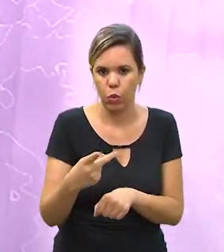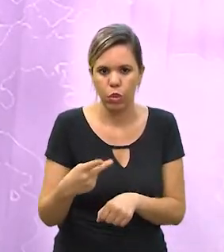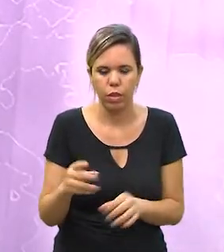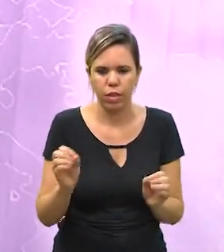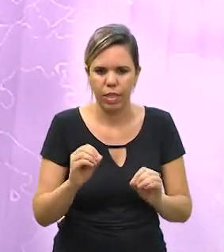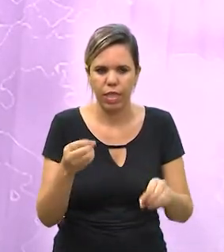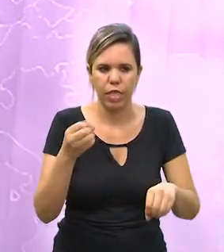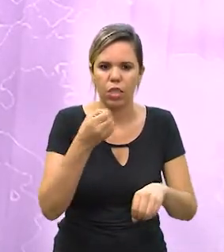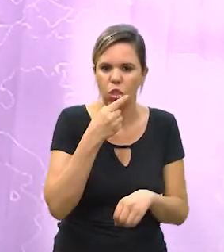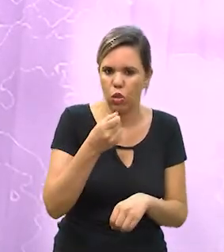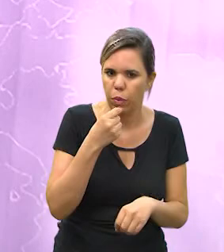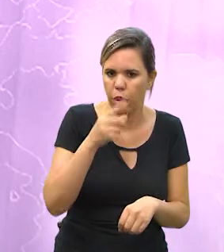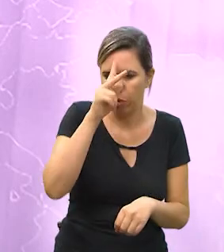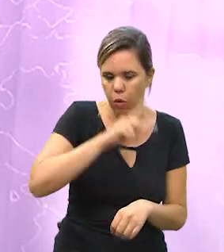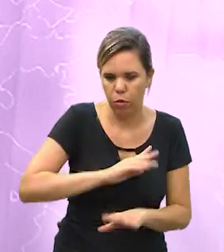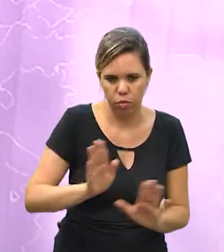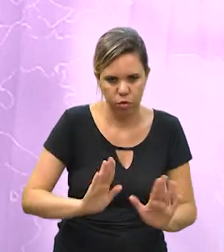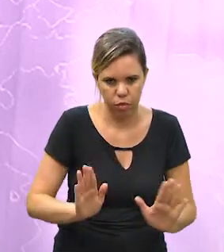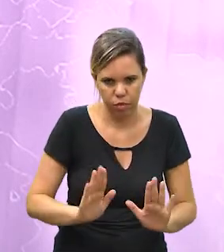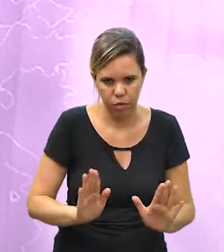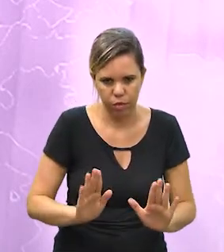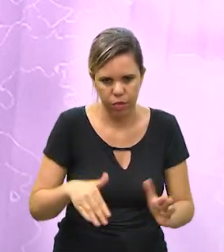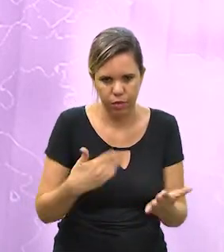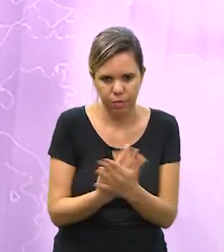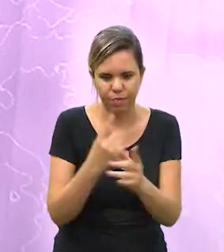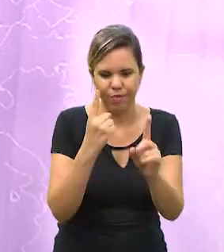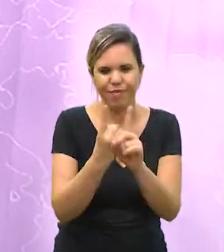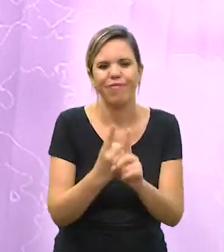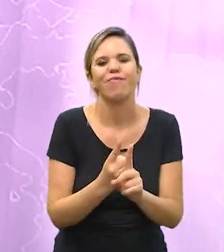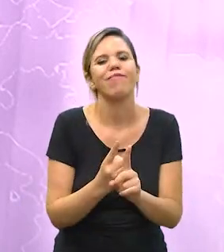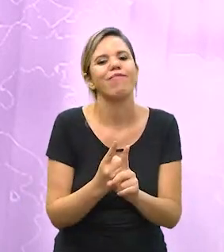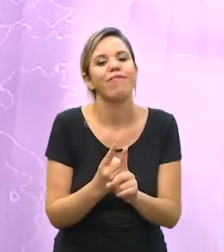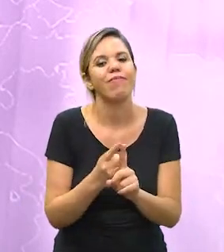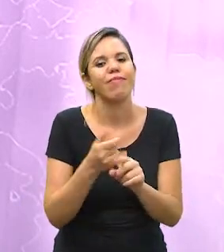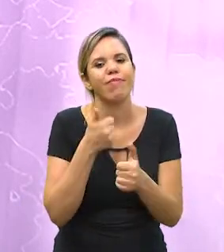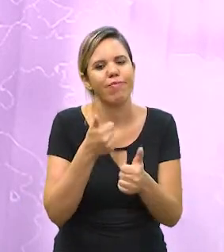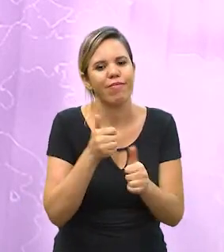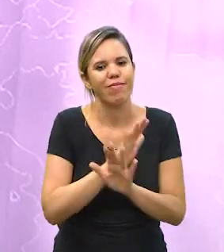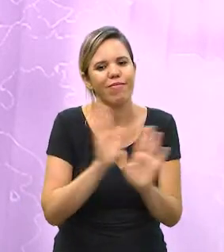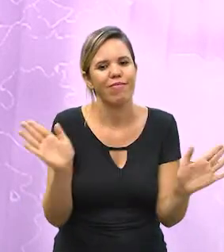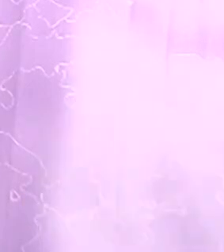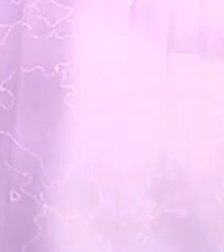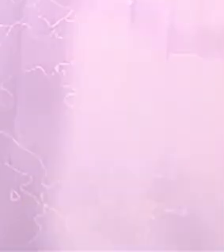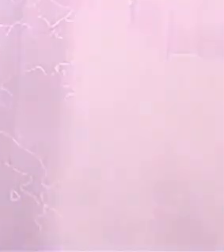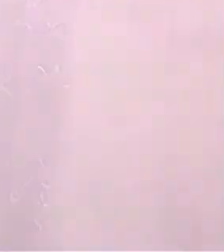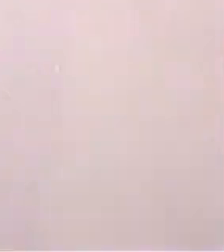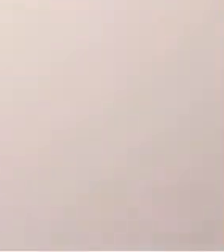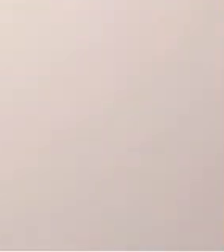ir na farmácia e se automedicar, hein? Até nosso próximo encontro. Fique bem, hein? Tchau!